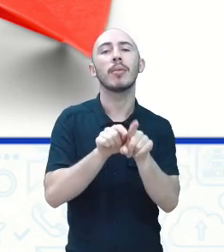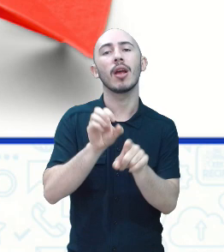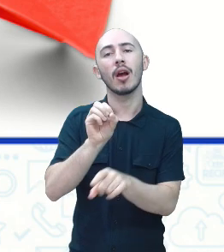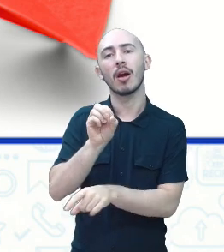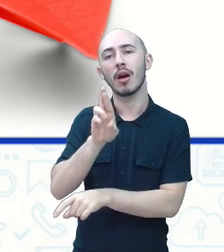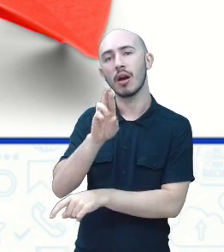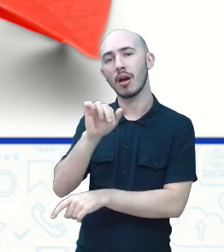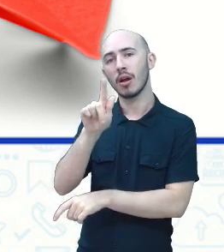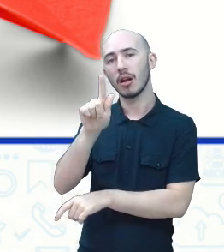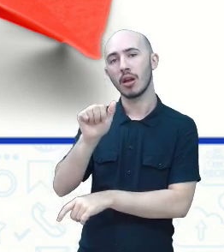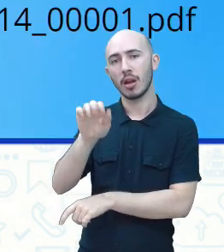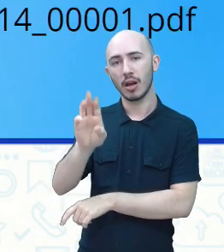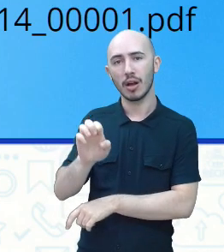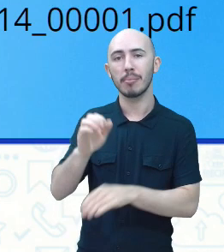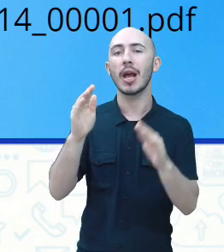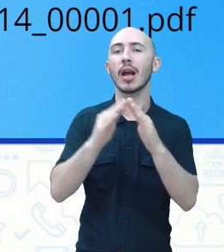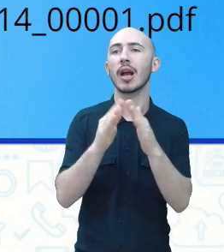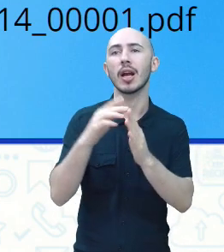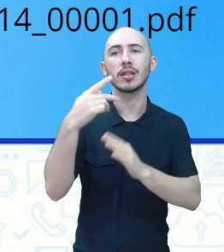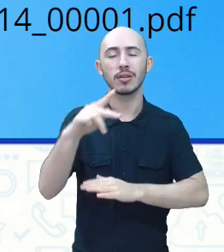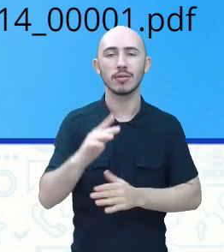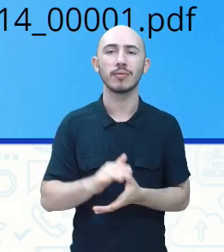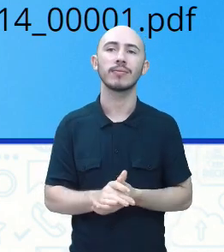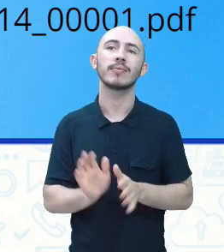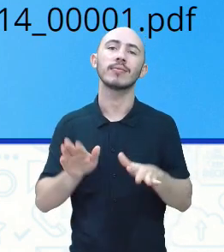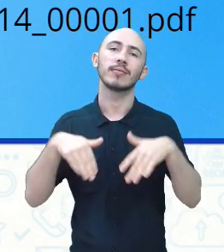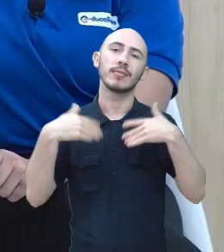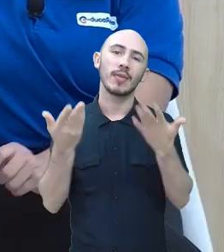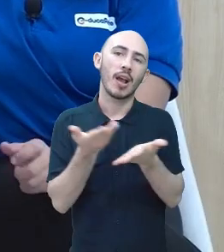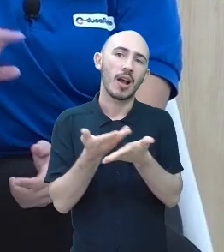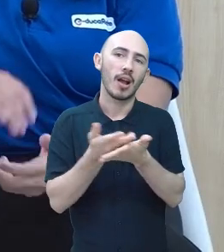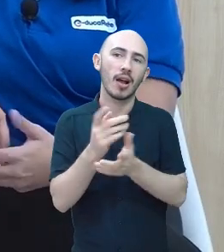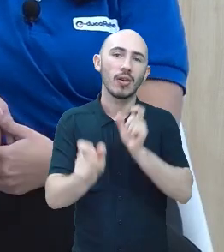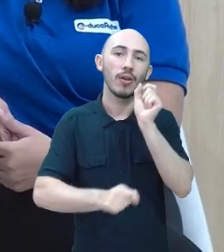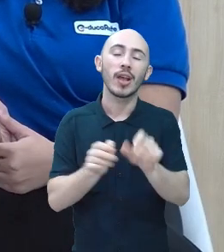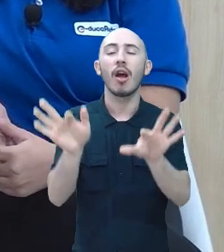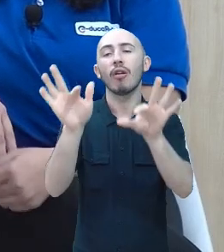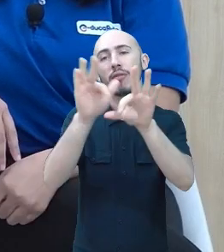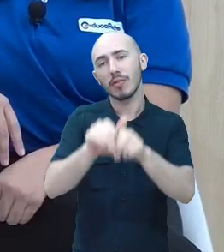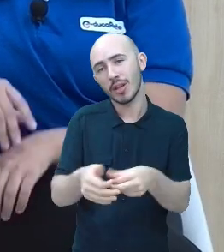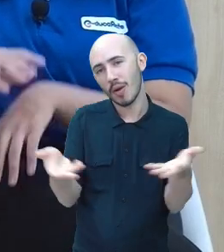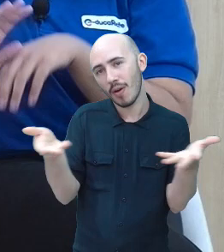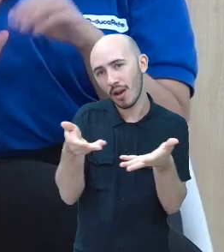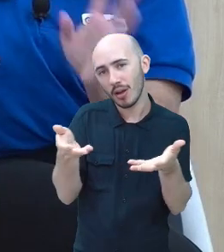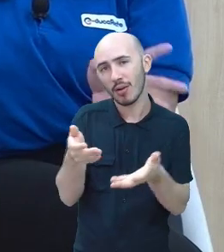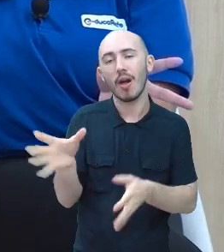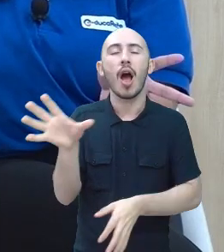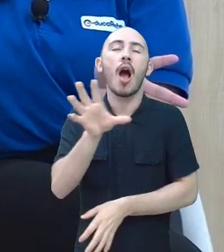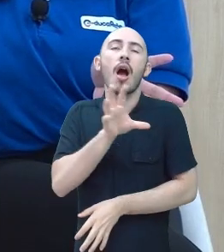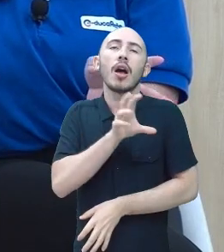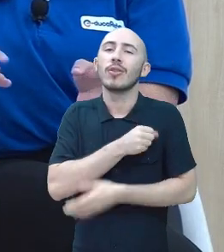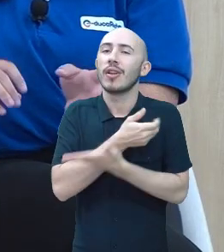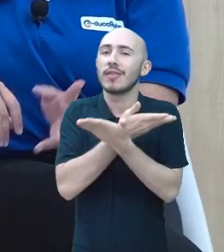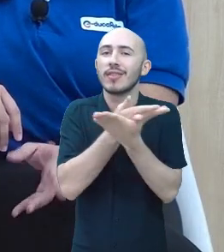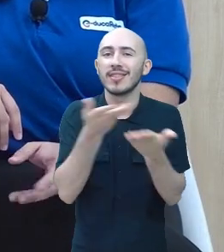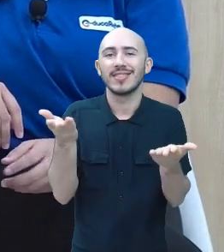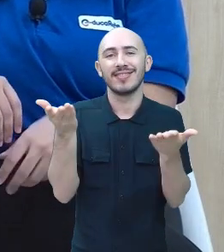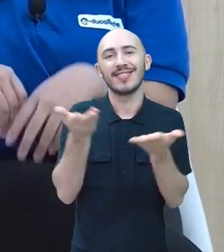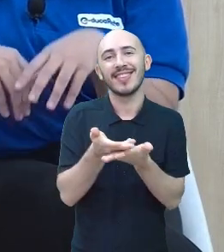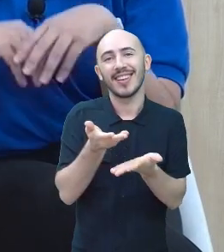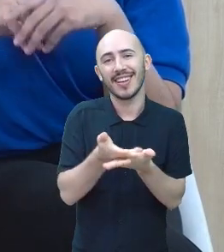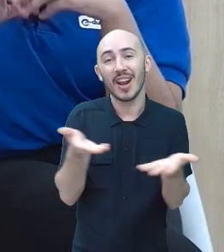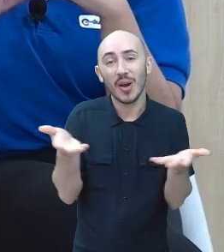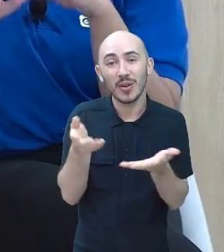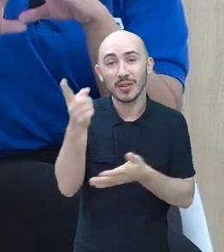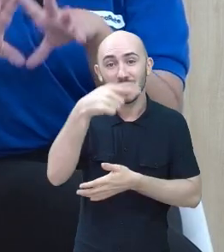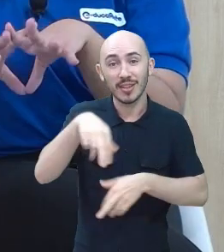tá certo? Então é isso. A nossa aula vai chegando ao fim. Eu adorei estar aqui com vocês hoje. Espero que